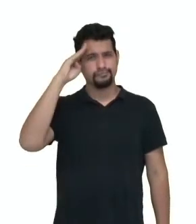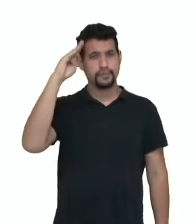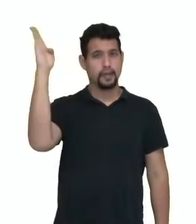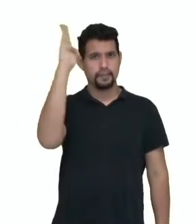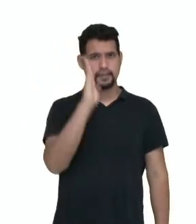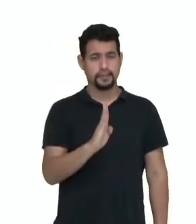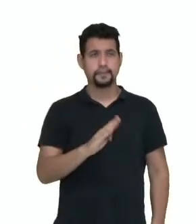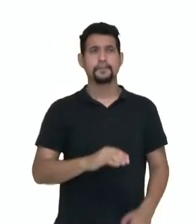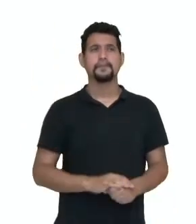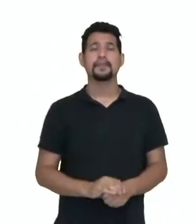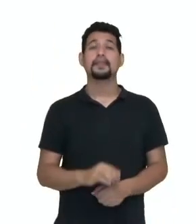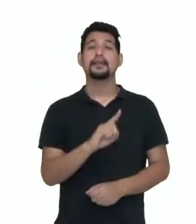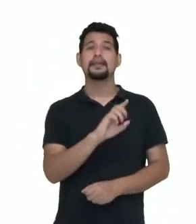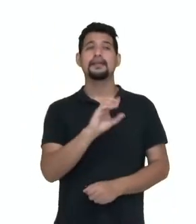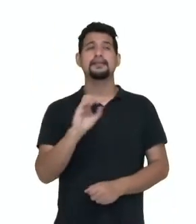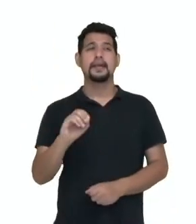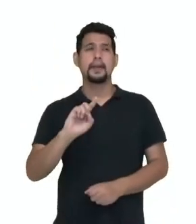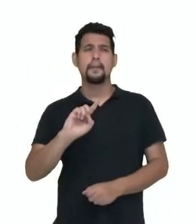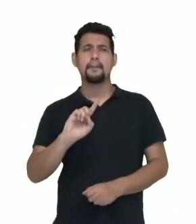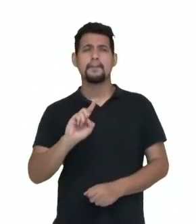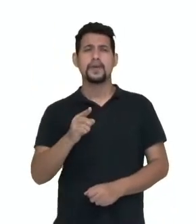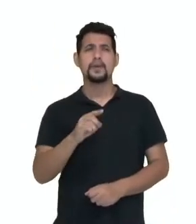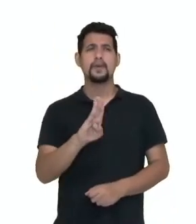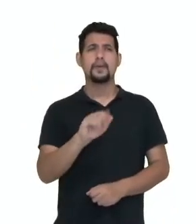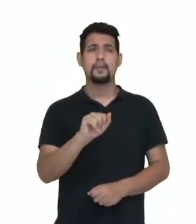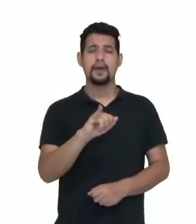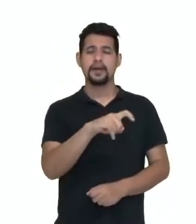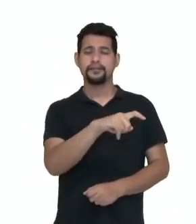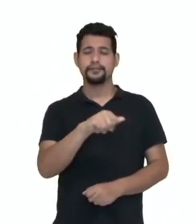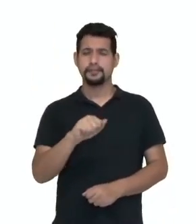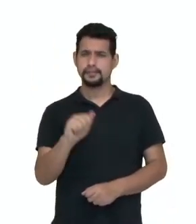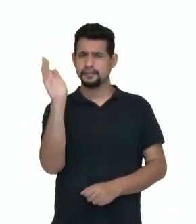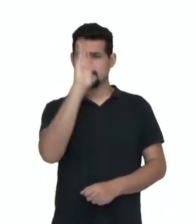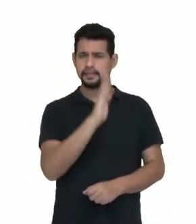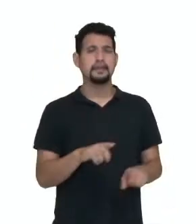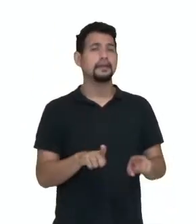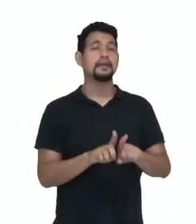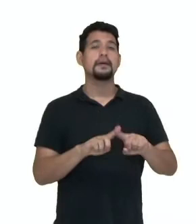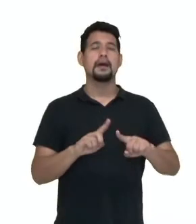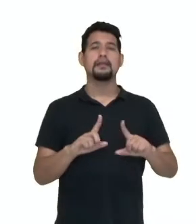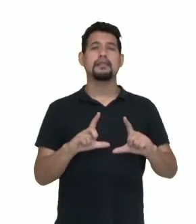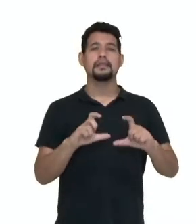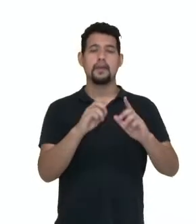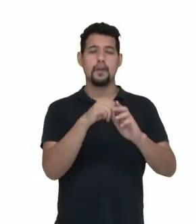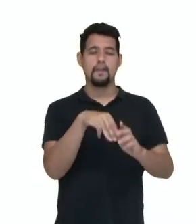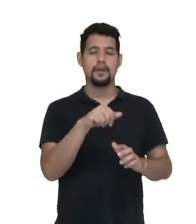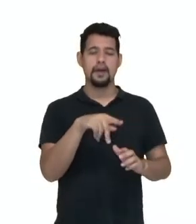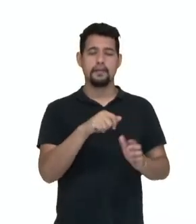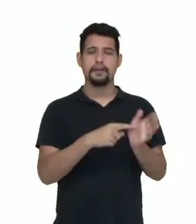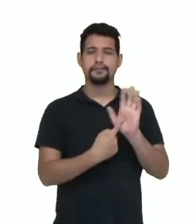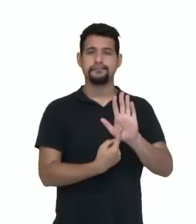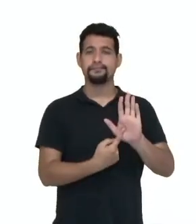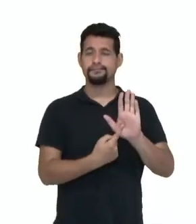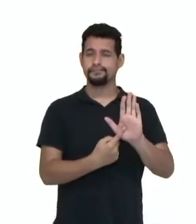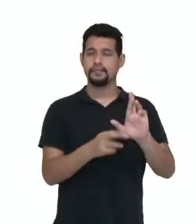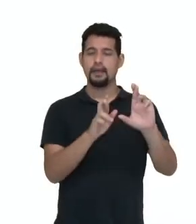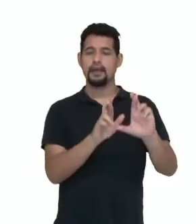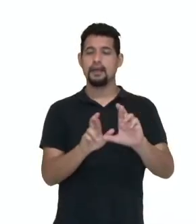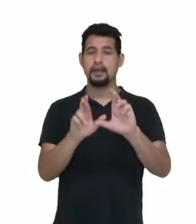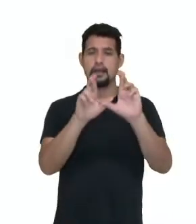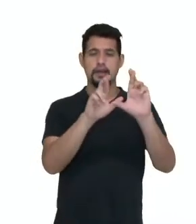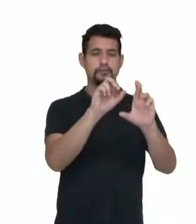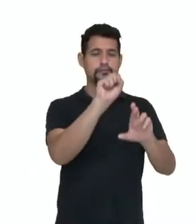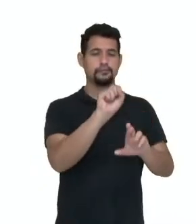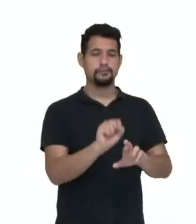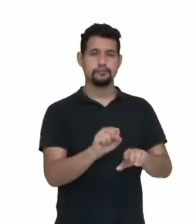e cerca de 100 mil baixas militares brasileiras. Aqui nós temos um mapa que mostra justamente que na região do sul,